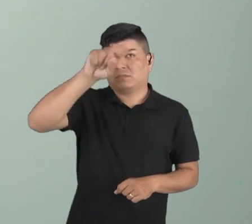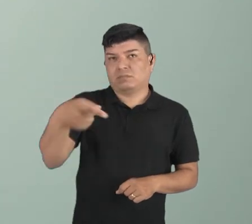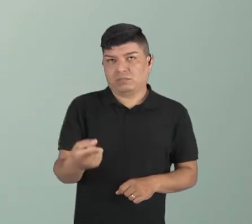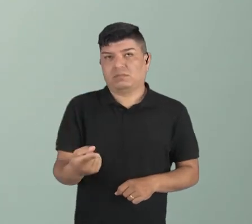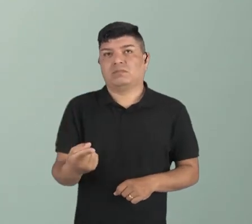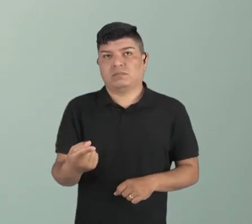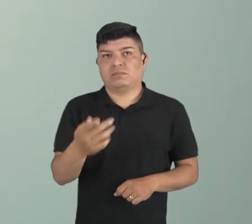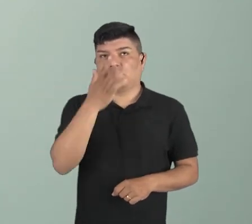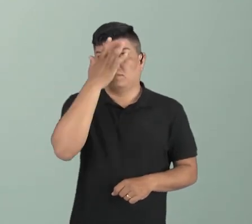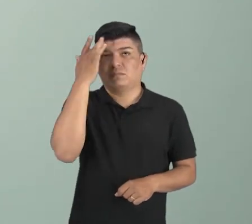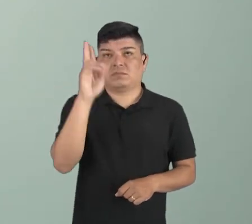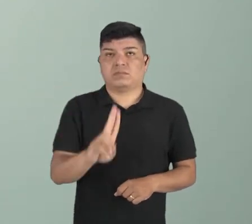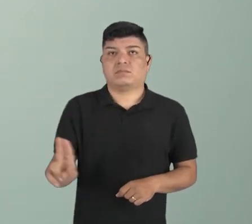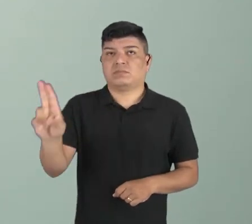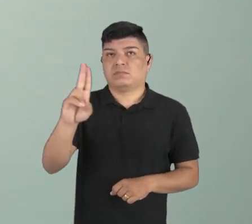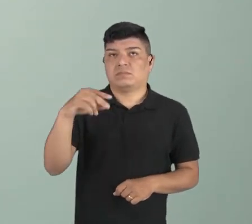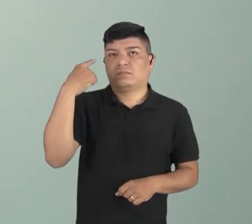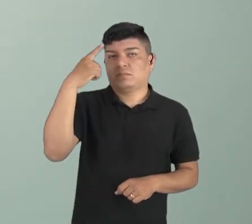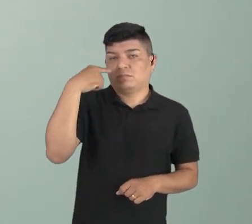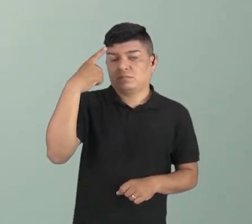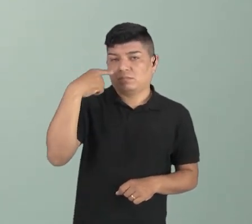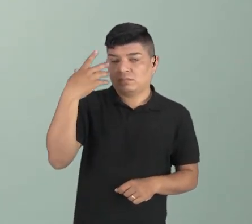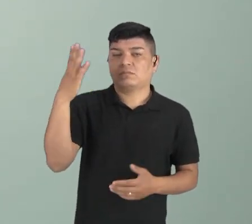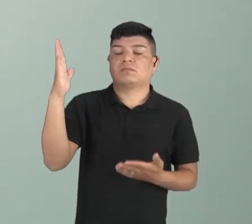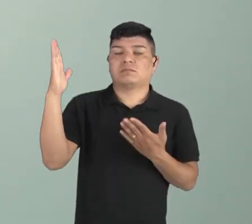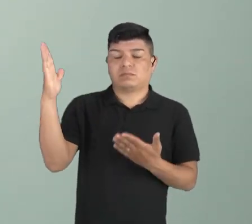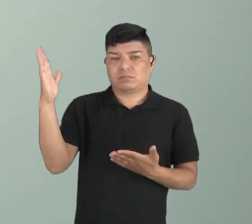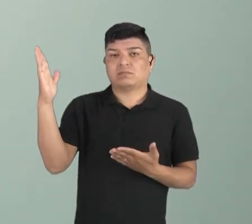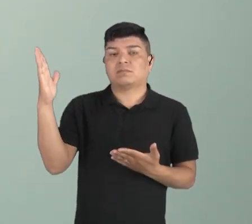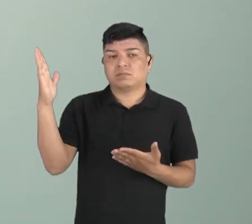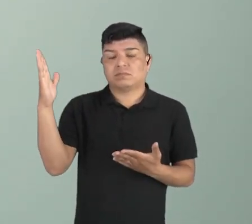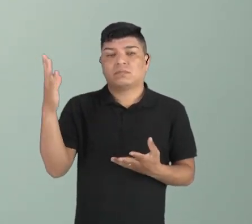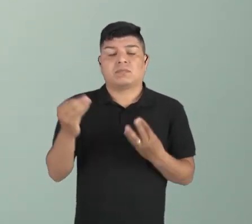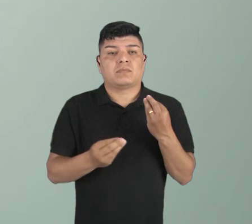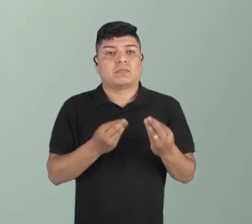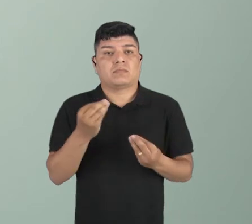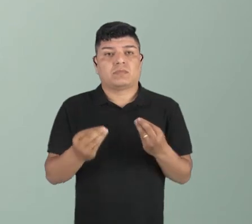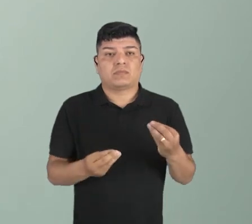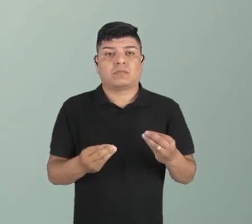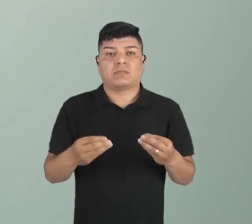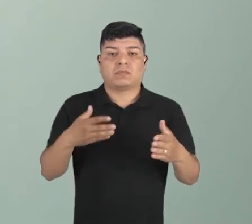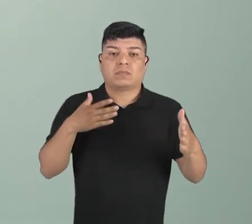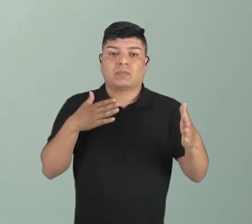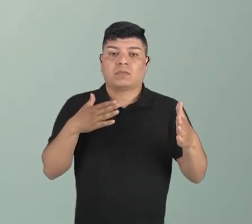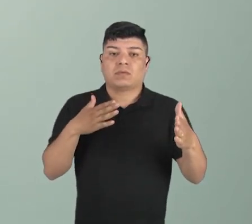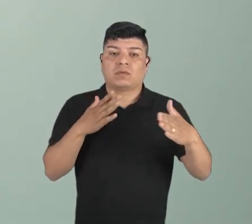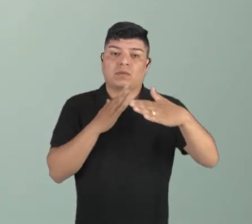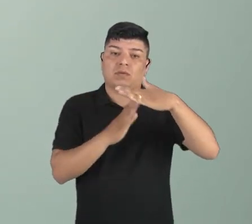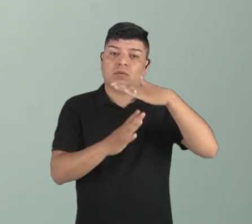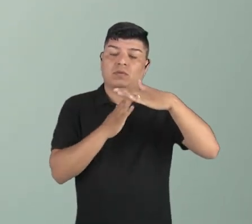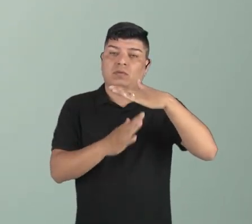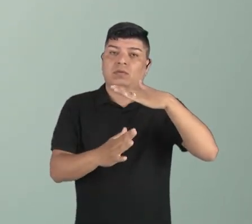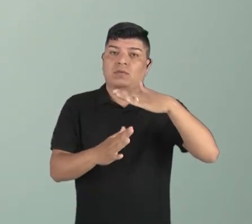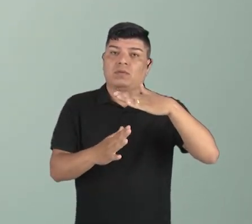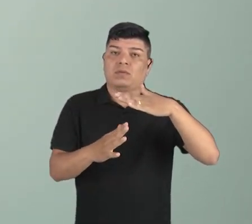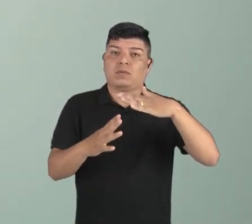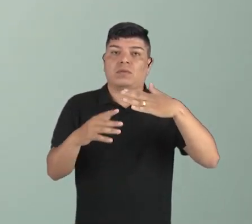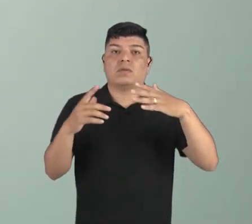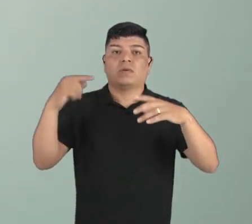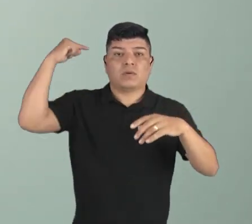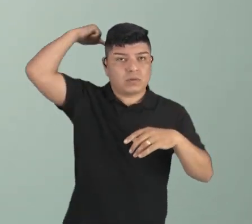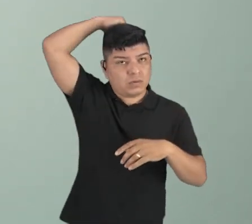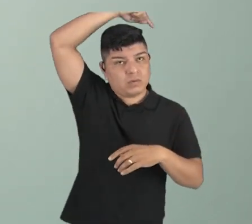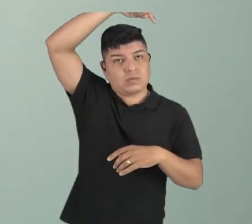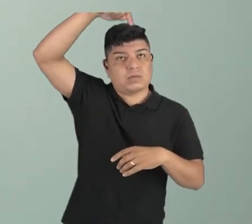origem e importância, vemos essa questão dos Estados Unidos, né, galera? Como ele faz fronteira com o México e muito da